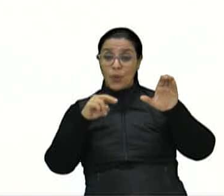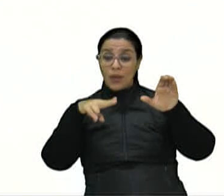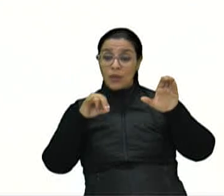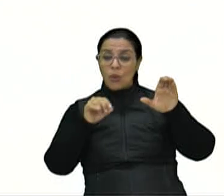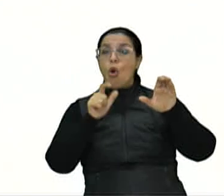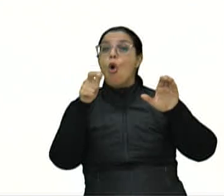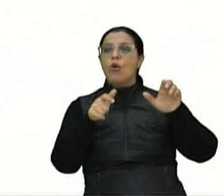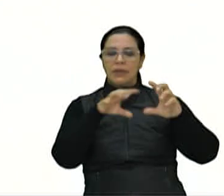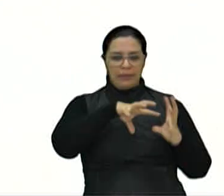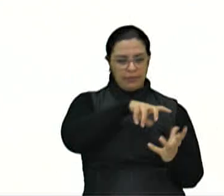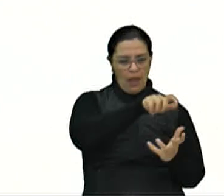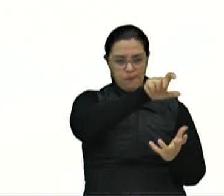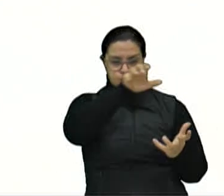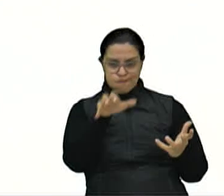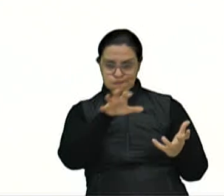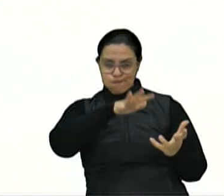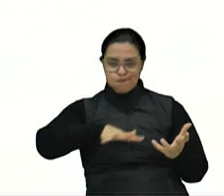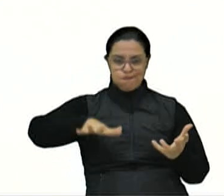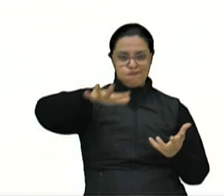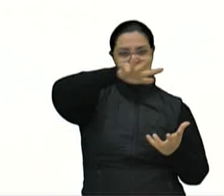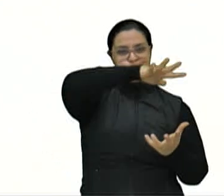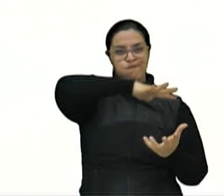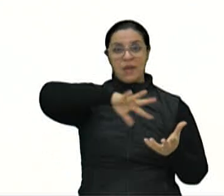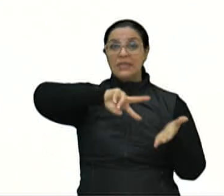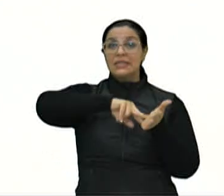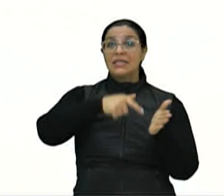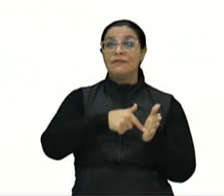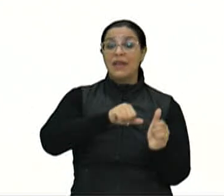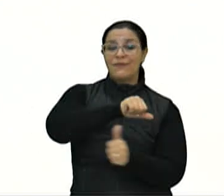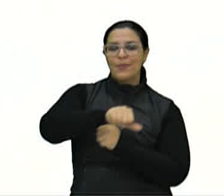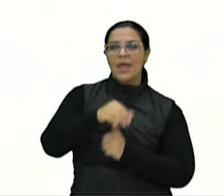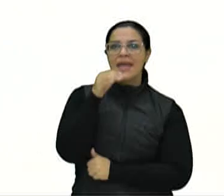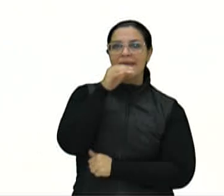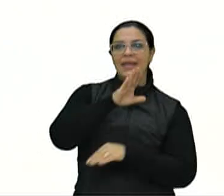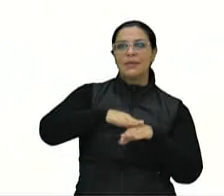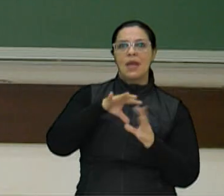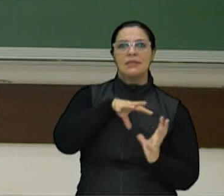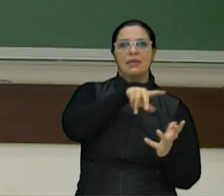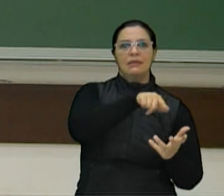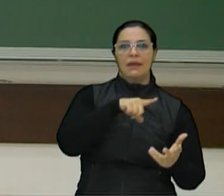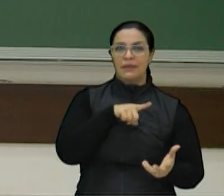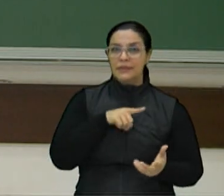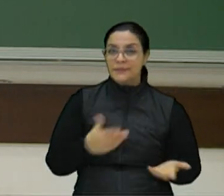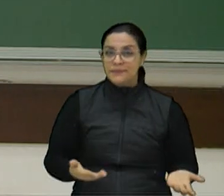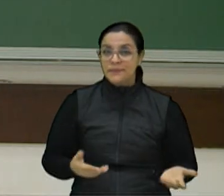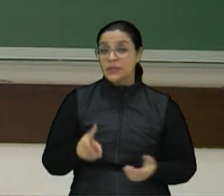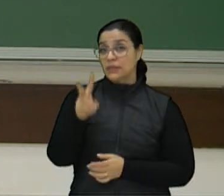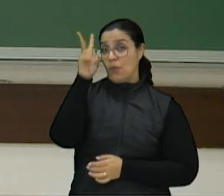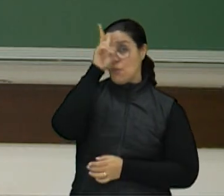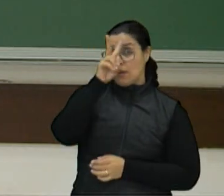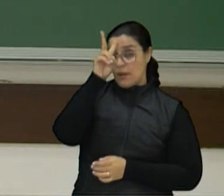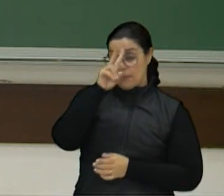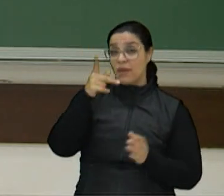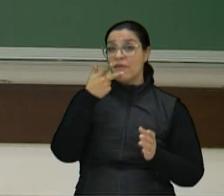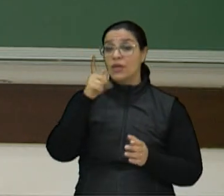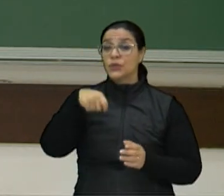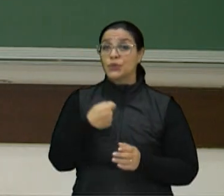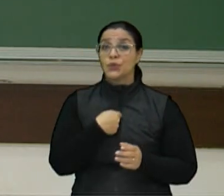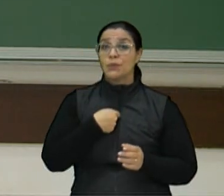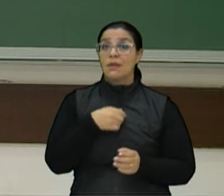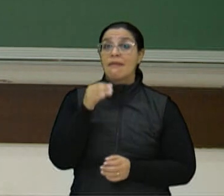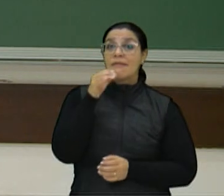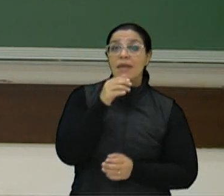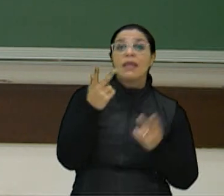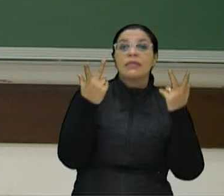Na atmosfera, associado a um aumento da temperatura terrestre. Lembre-se, aquecimento global é